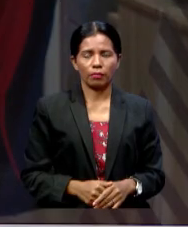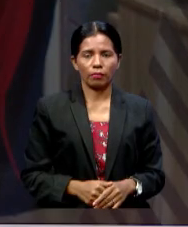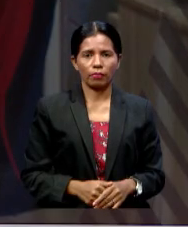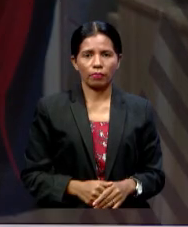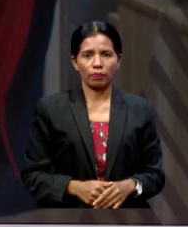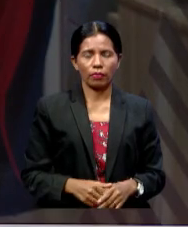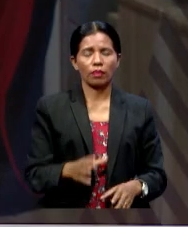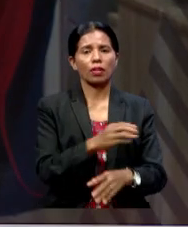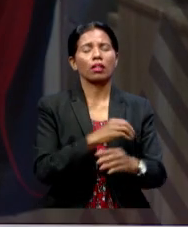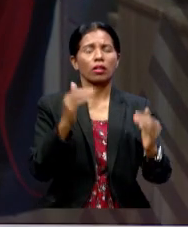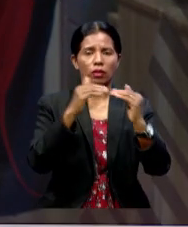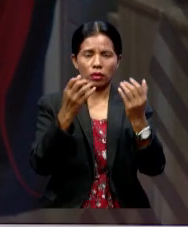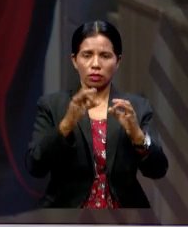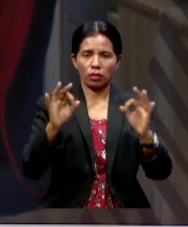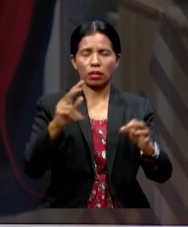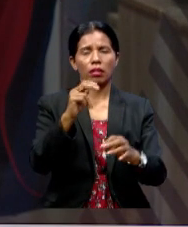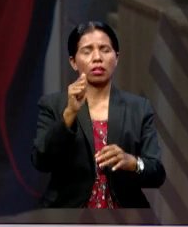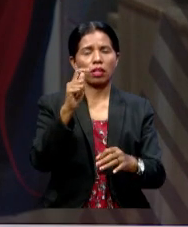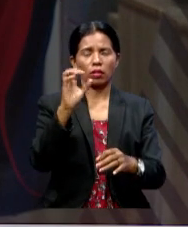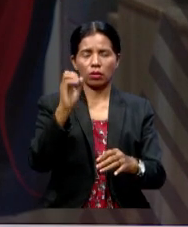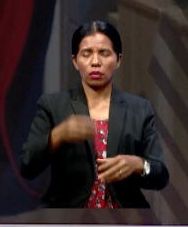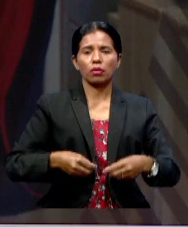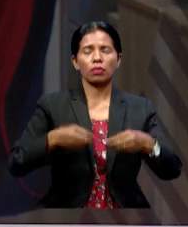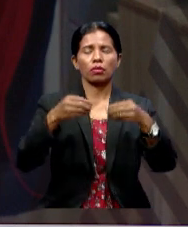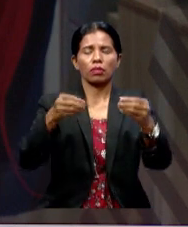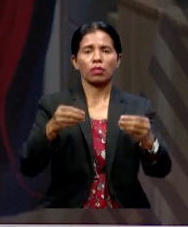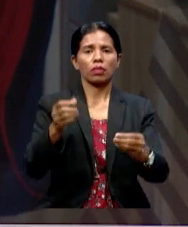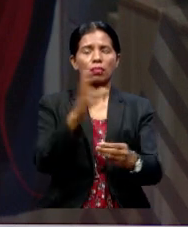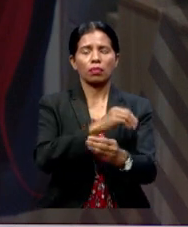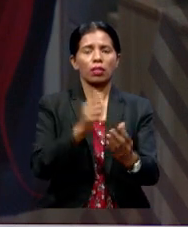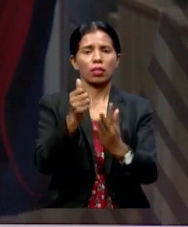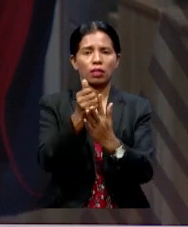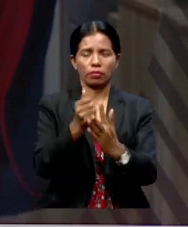A ofensiva termina na NATO será que foi o calendário loge para a adesão à Ucrânia.